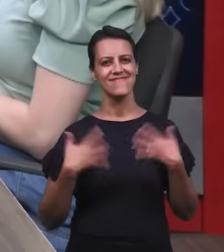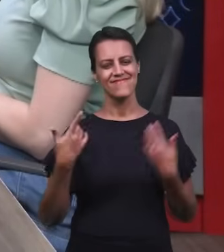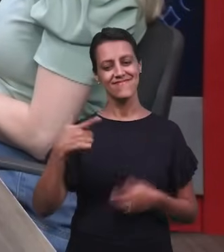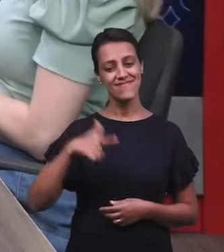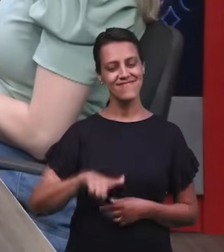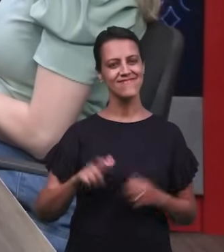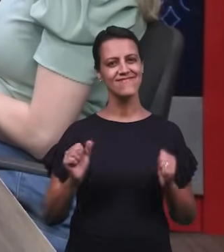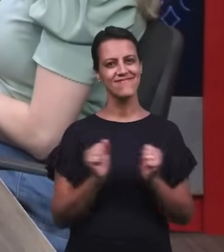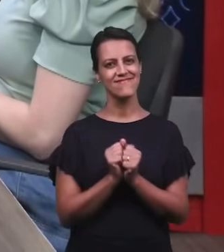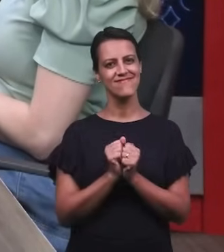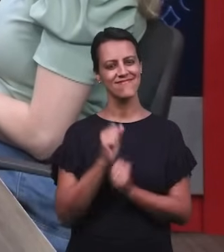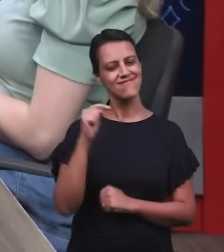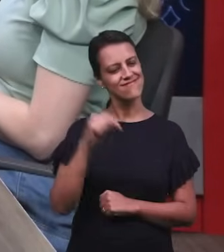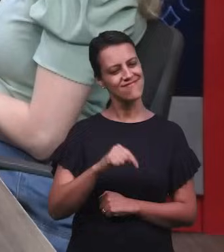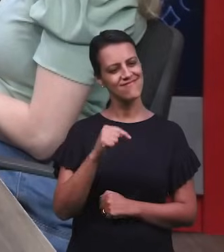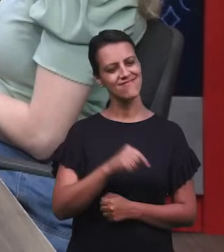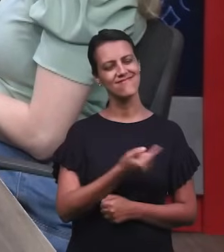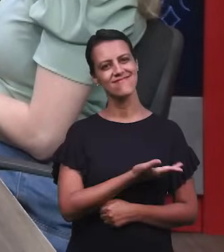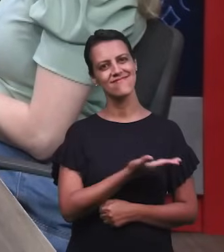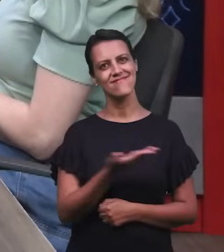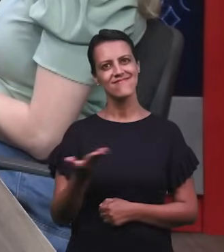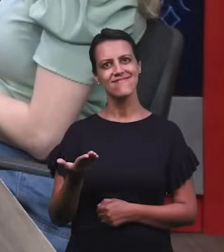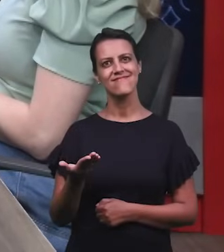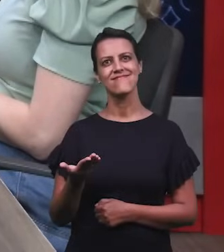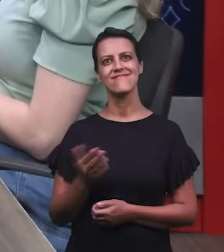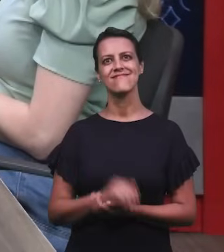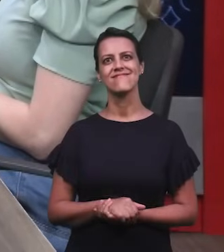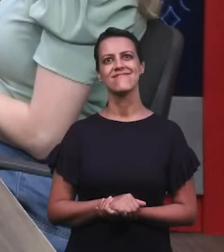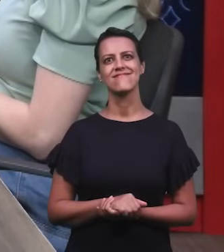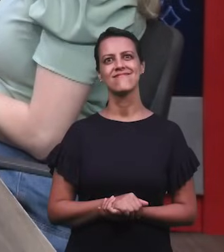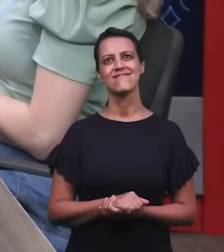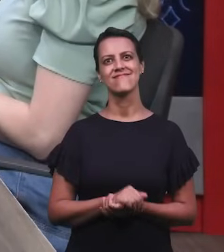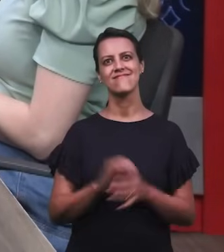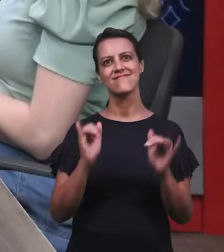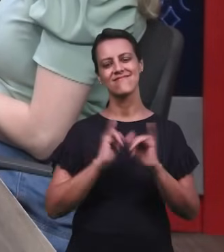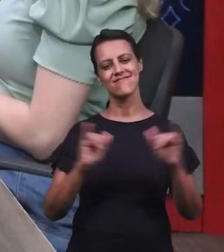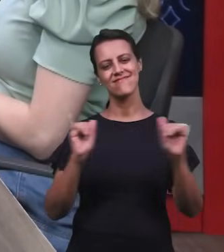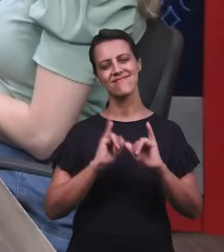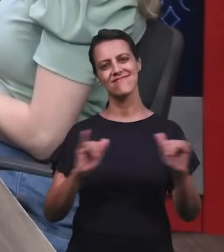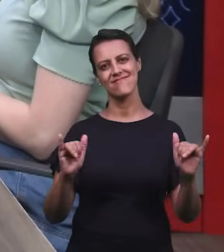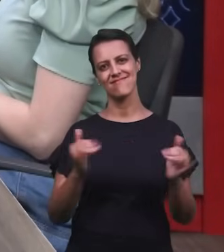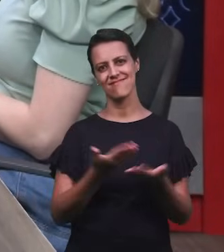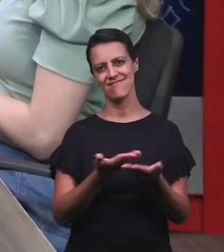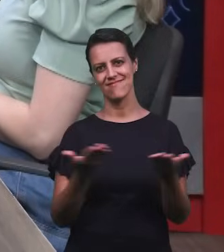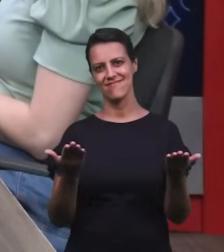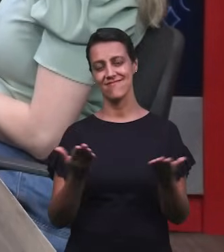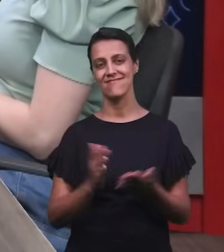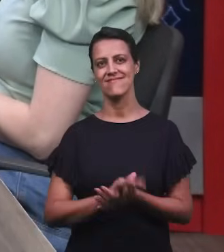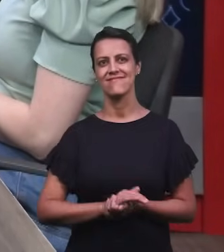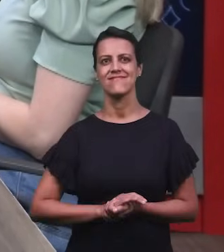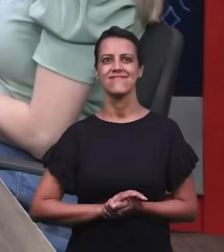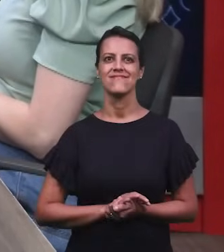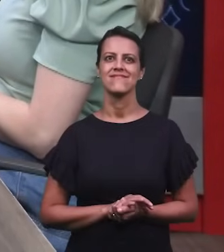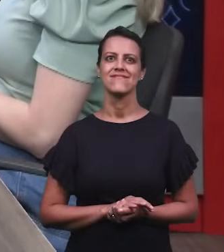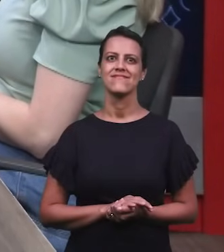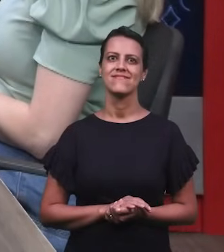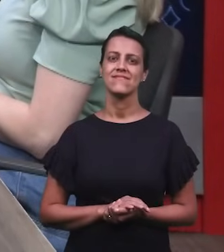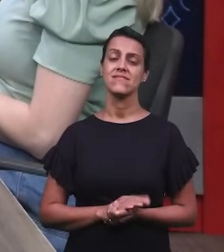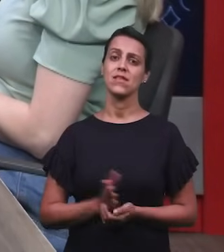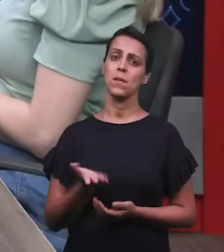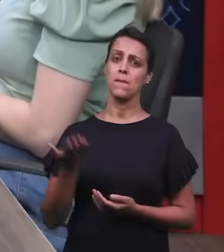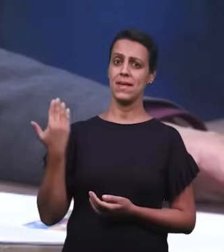com aqui os irmãos e compartilhando também com os irmãos e todos que nos assistem. Glória a Jesus. No